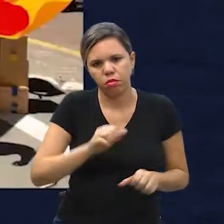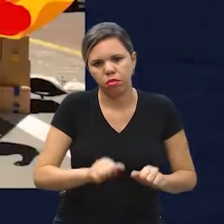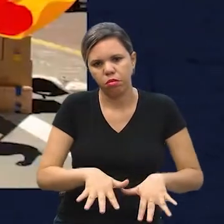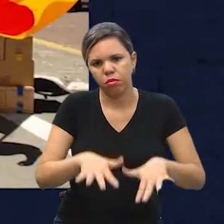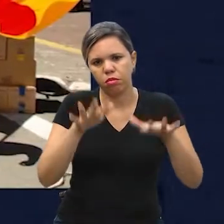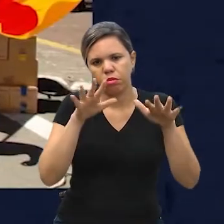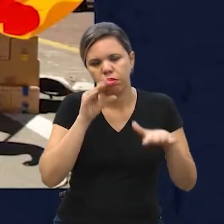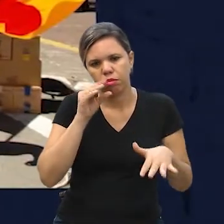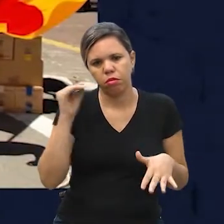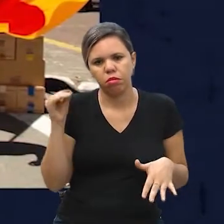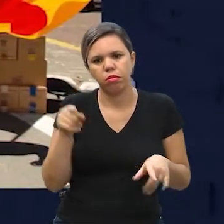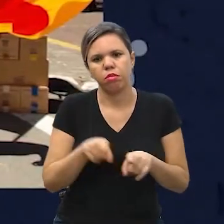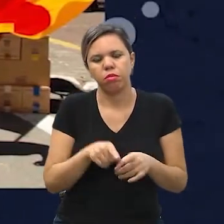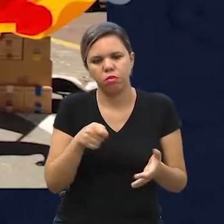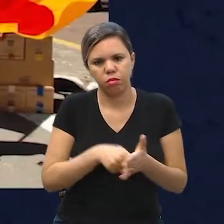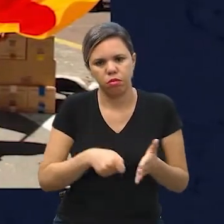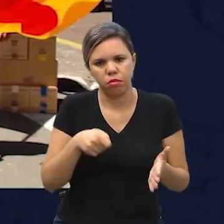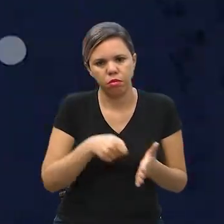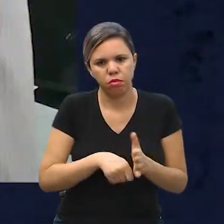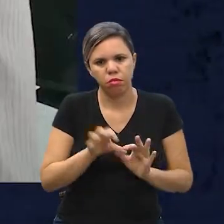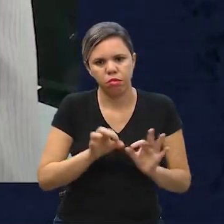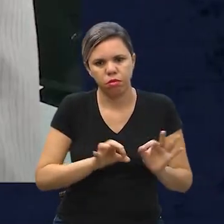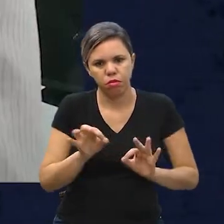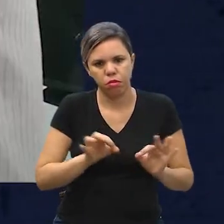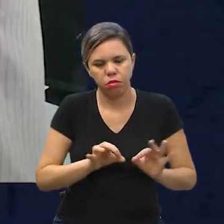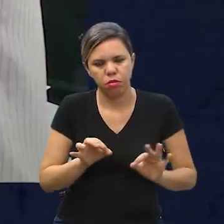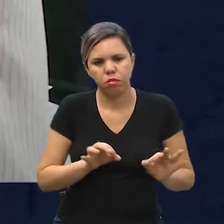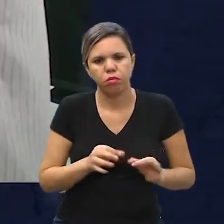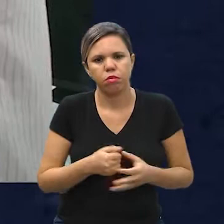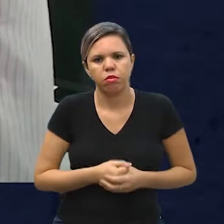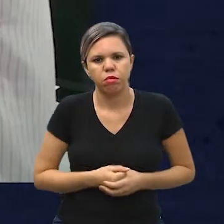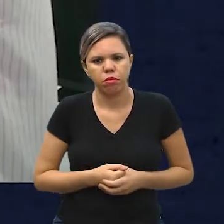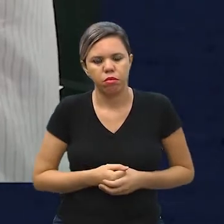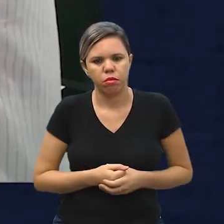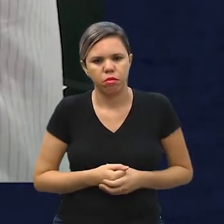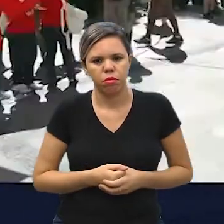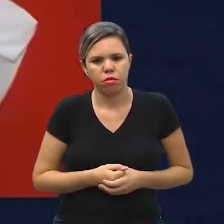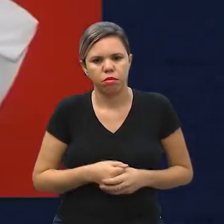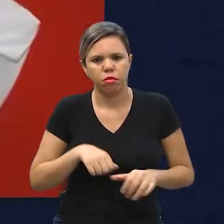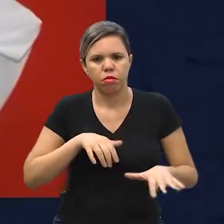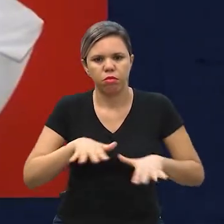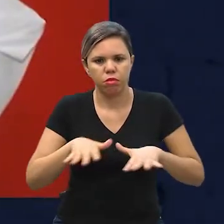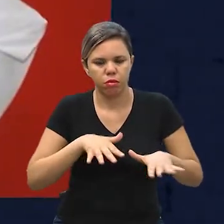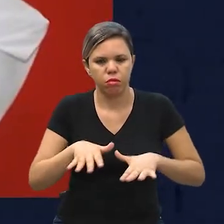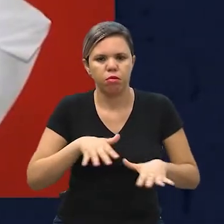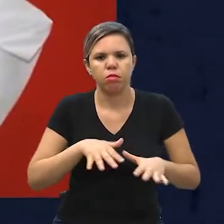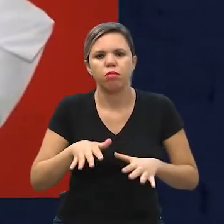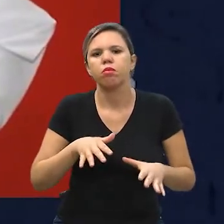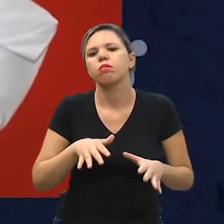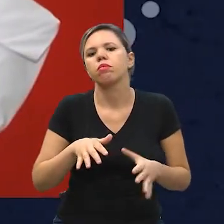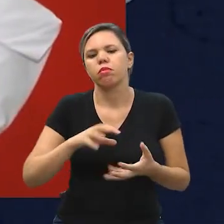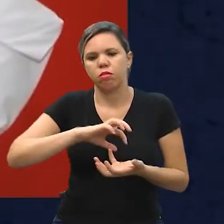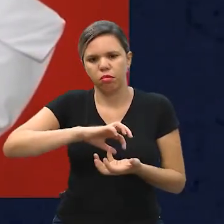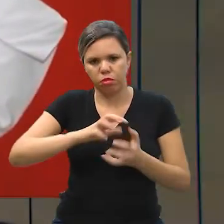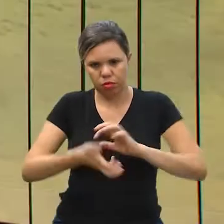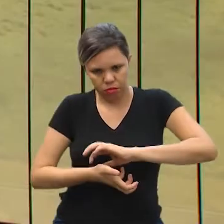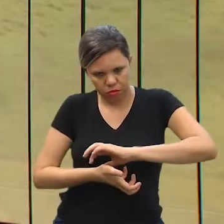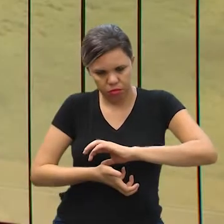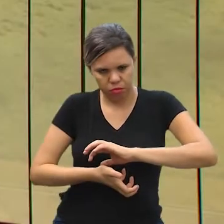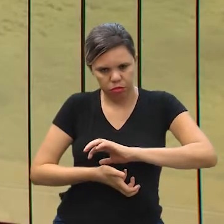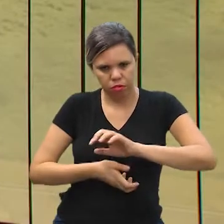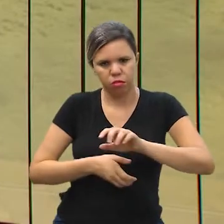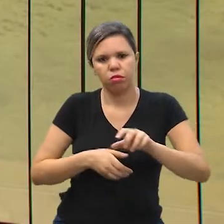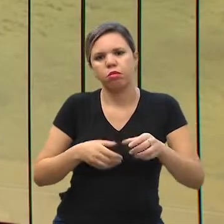área da infância na área da organização dos movimentos de reforma agrária e